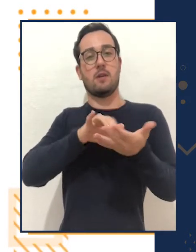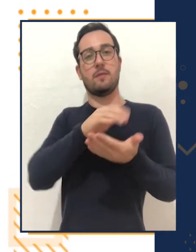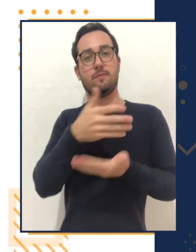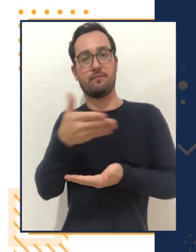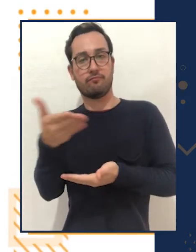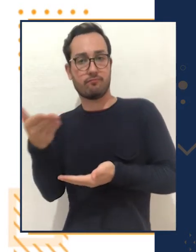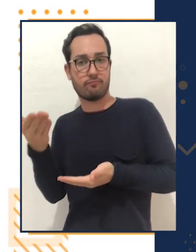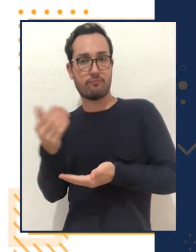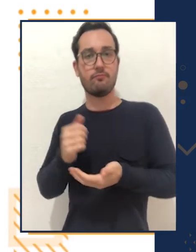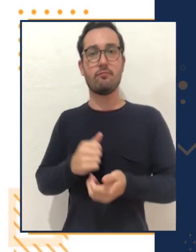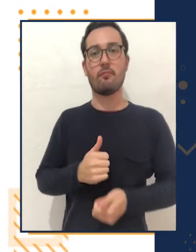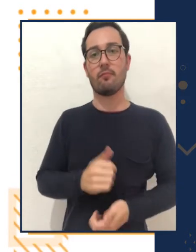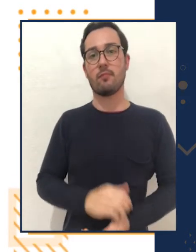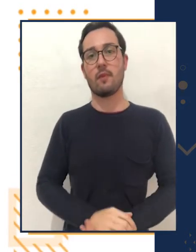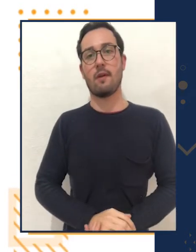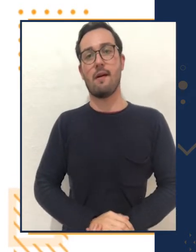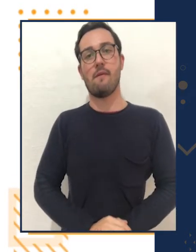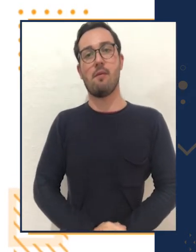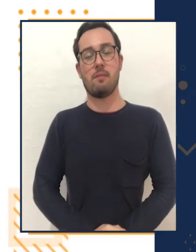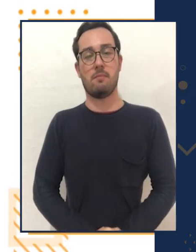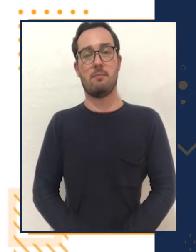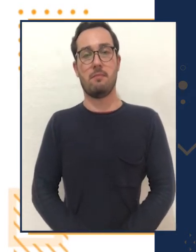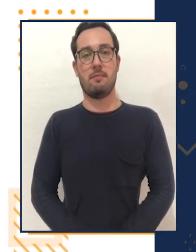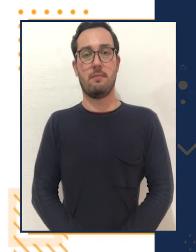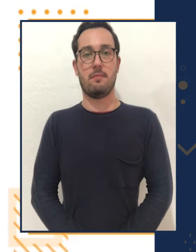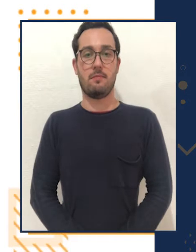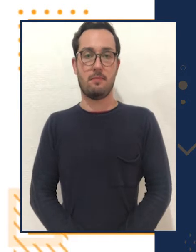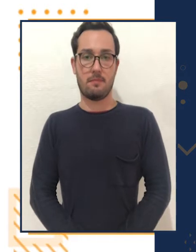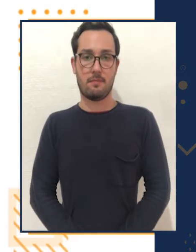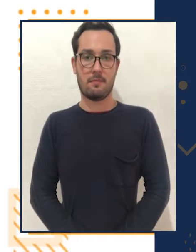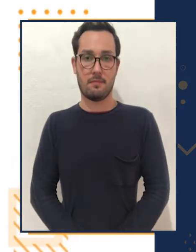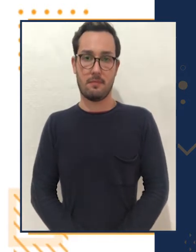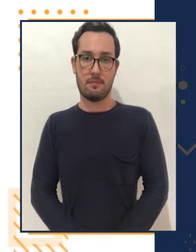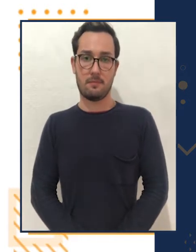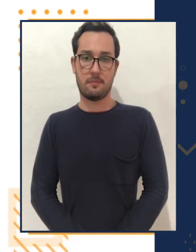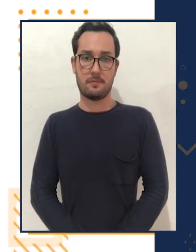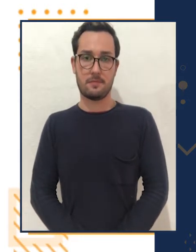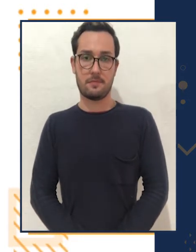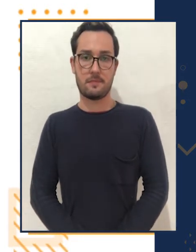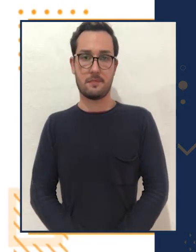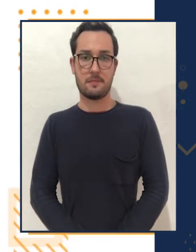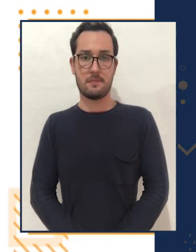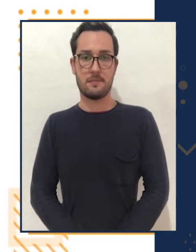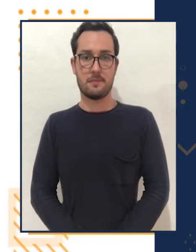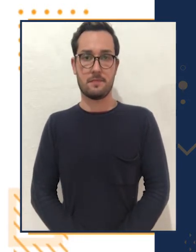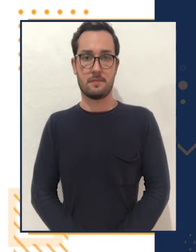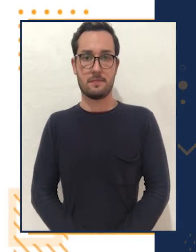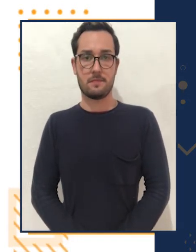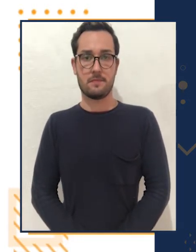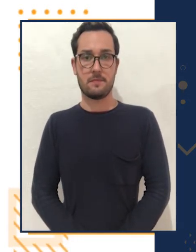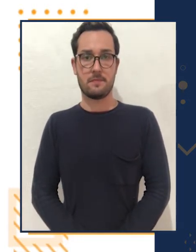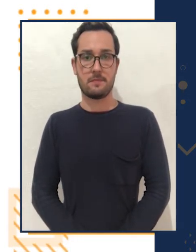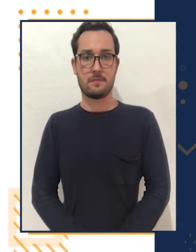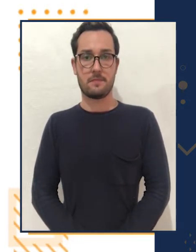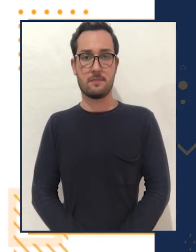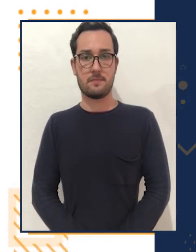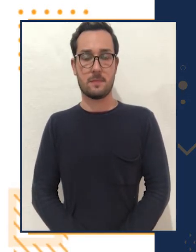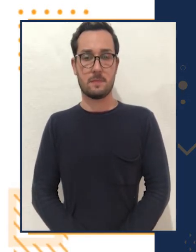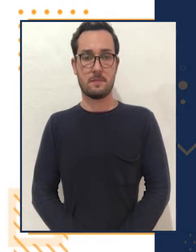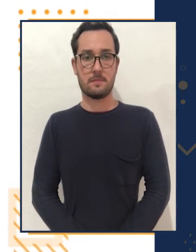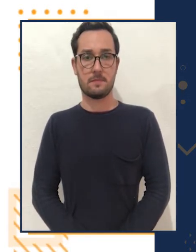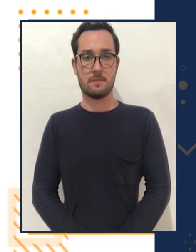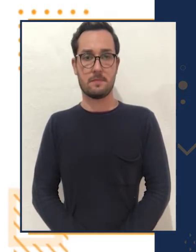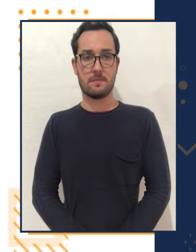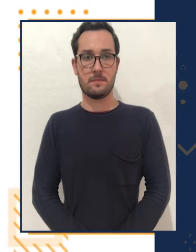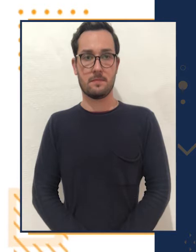variar, possivelmente irá variar. Então a corrente sobre um resistor qualquer, também chamamos aqui em resistor I, então a corrente